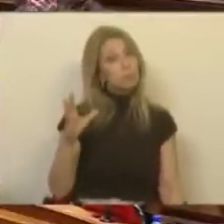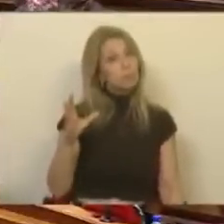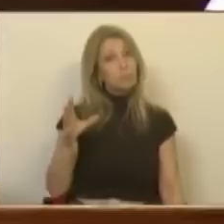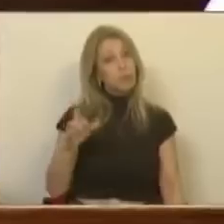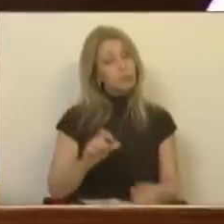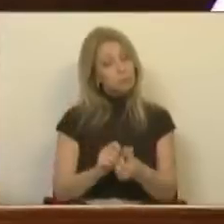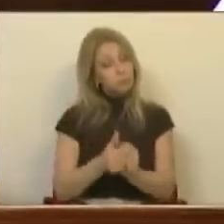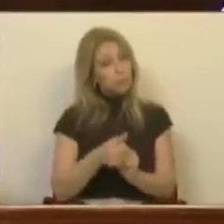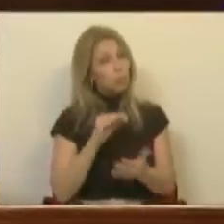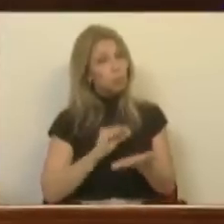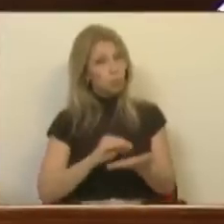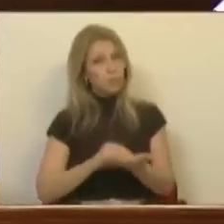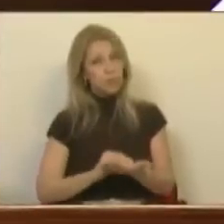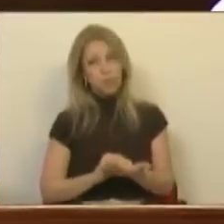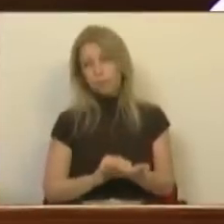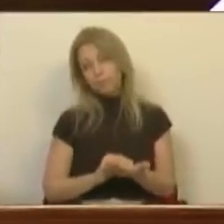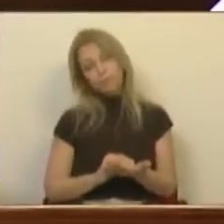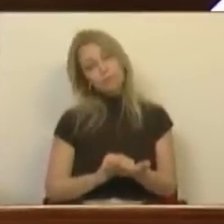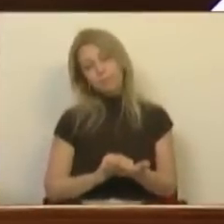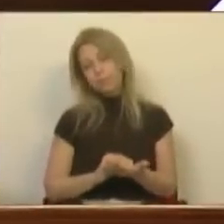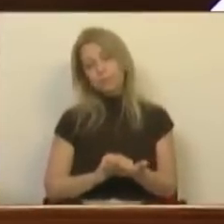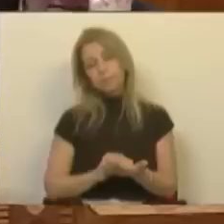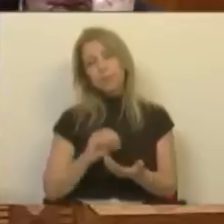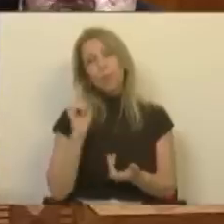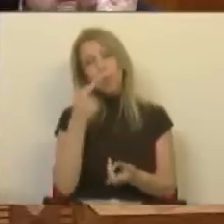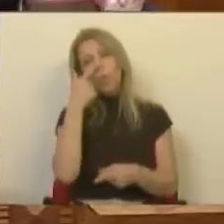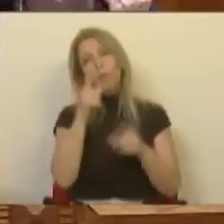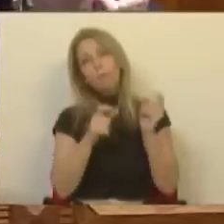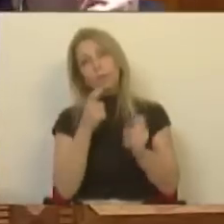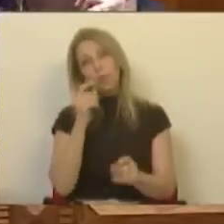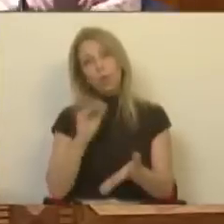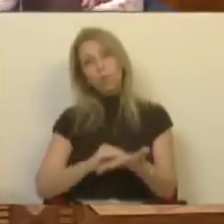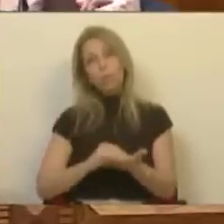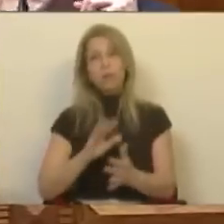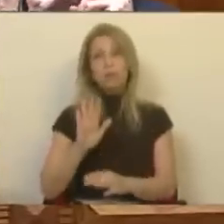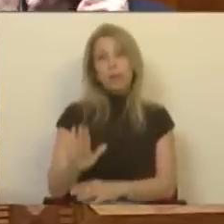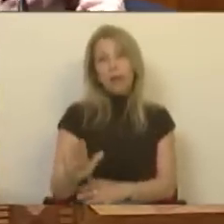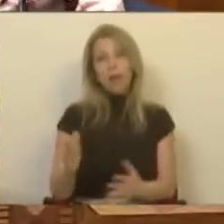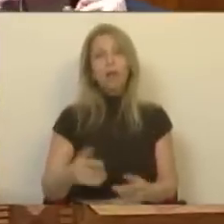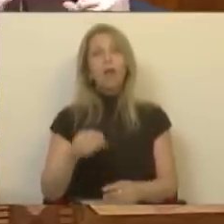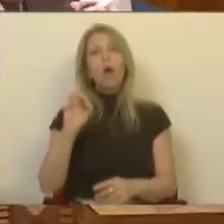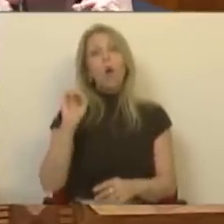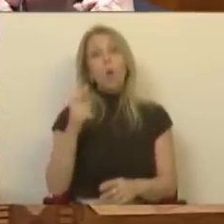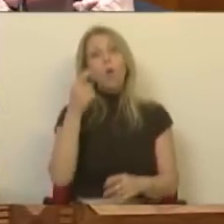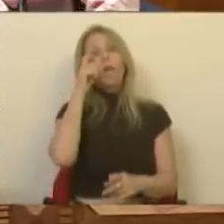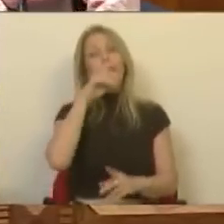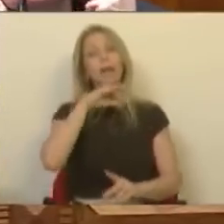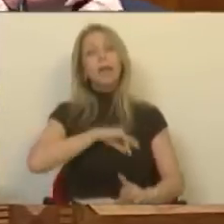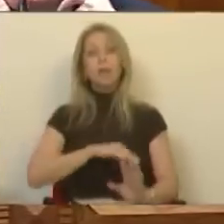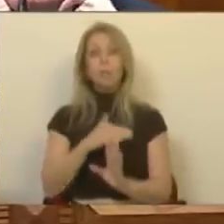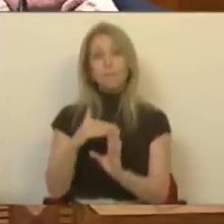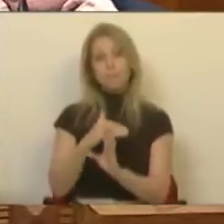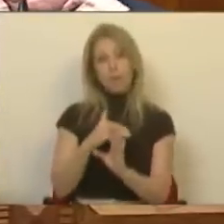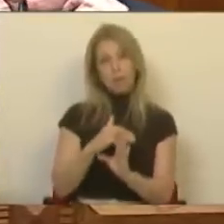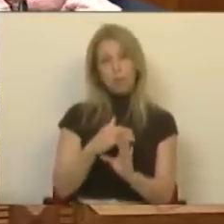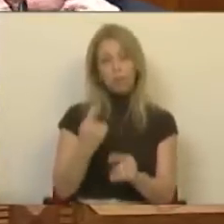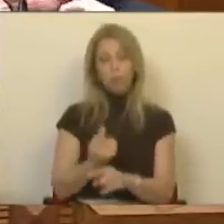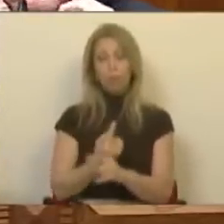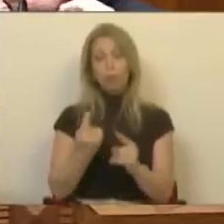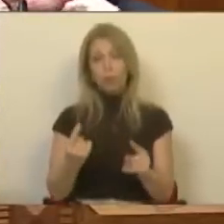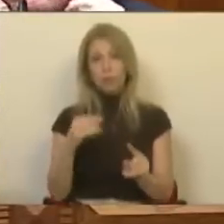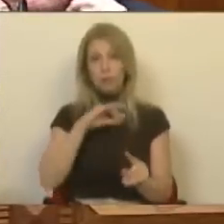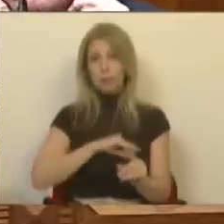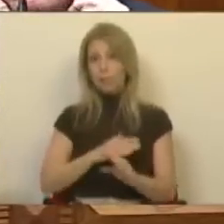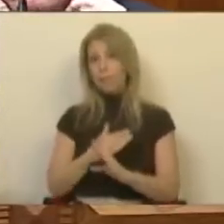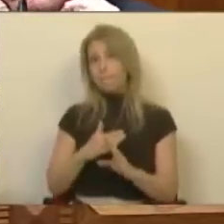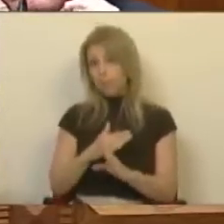empobrecido nem nas pessoas que têm pobreza nem nas pessoas que têm o rendimento médio porque rendimento médio e o senhor Deputado